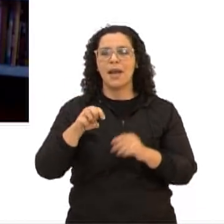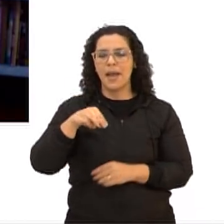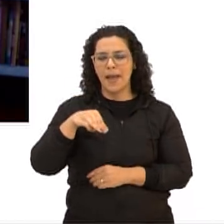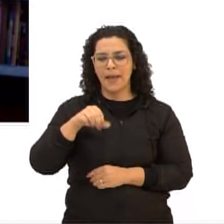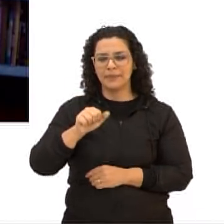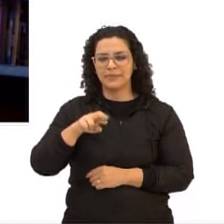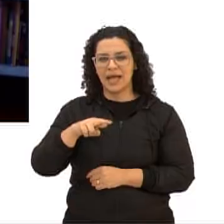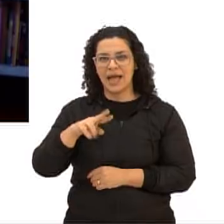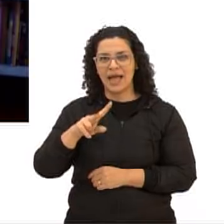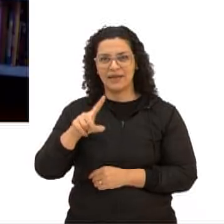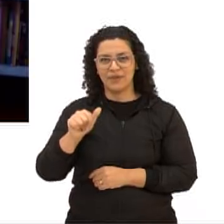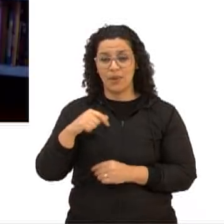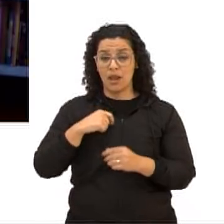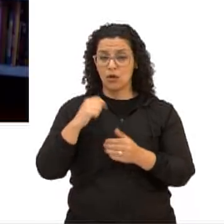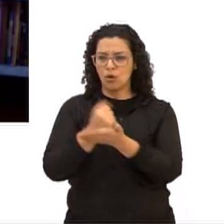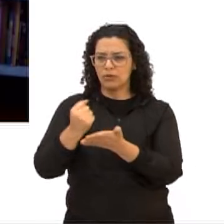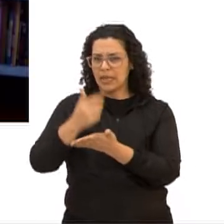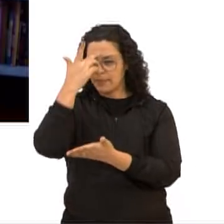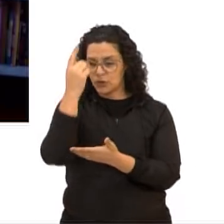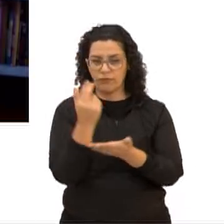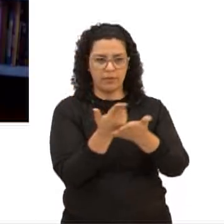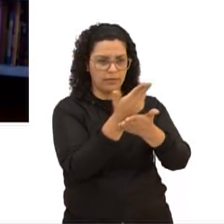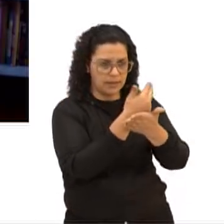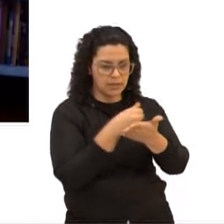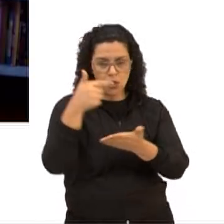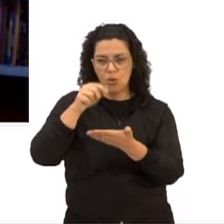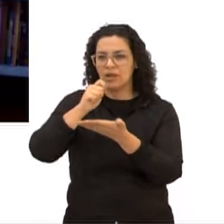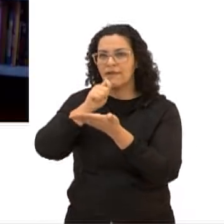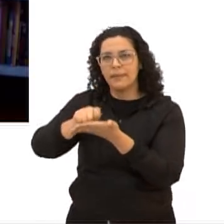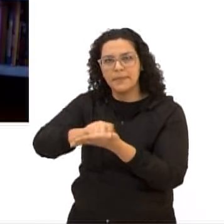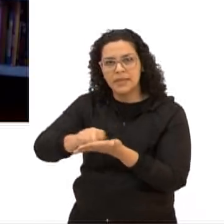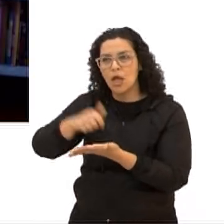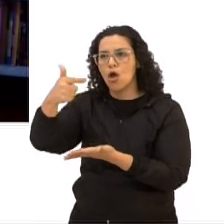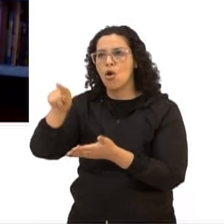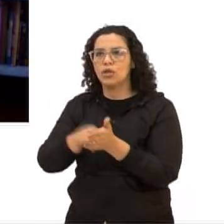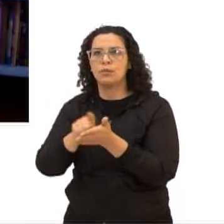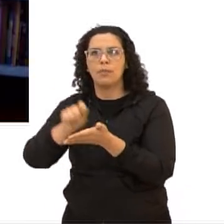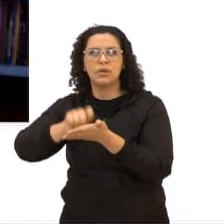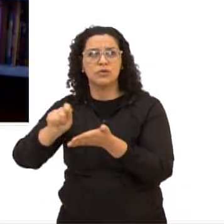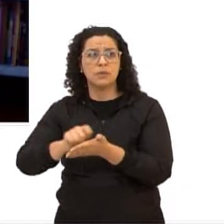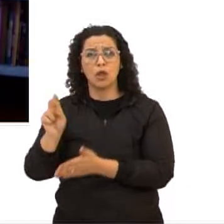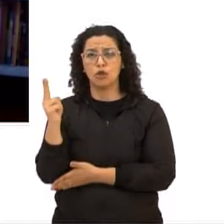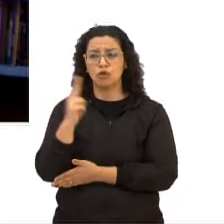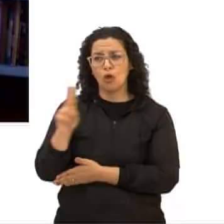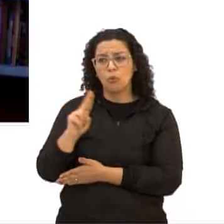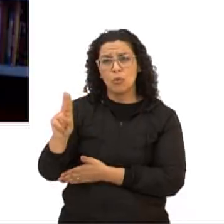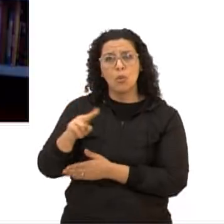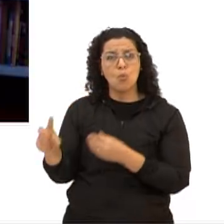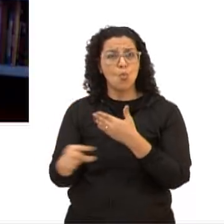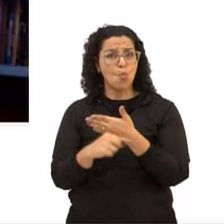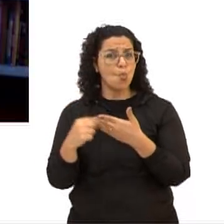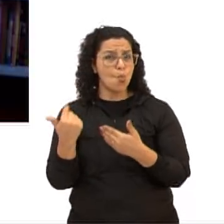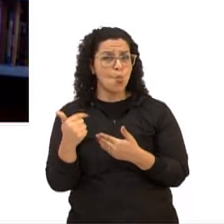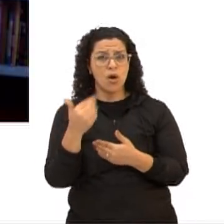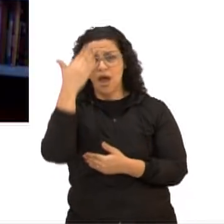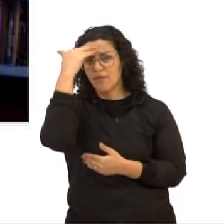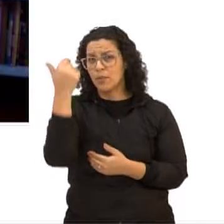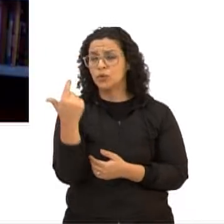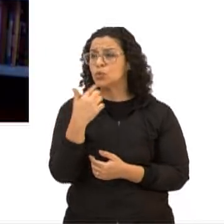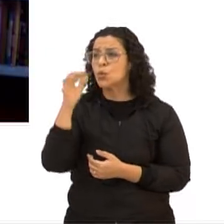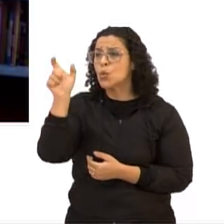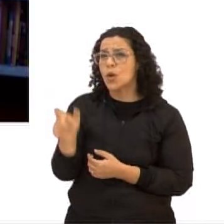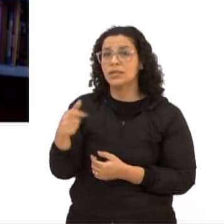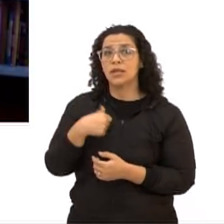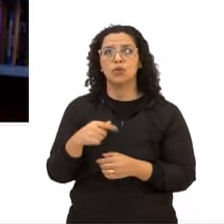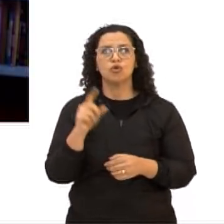lá uma pessoa para escrever, uma para desenhar, uma para colorir, e acaba que fica todo mundo meio anônimo, certo? Algumas exceções, né? Então, acaba que o